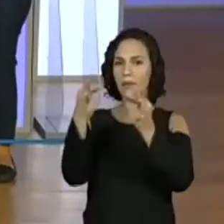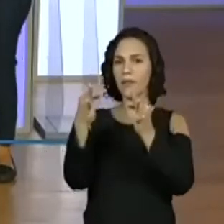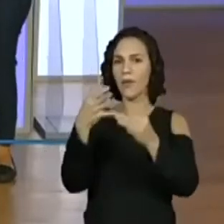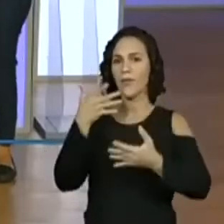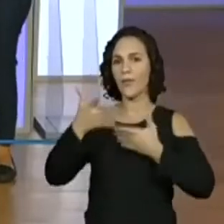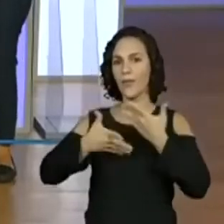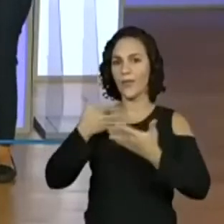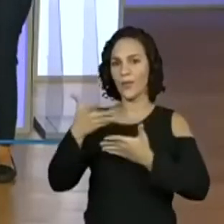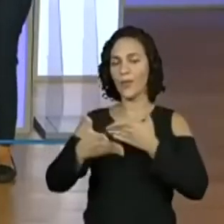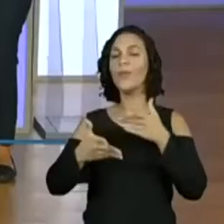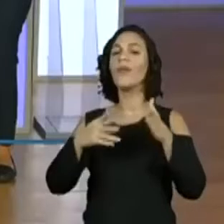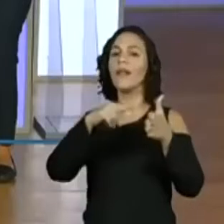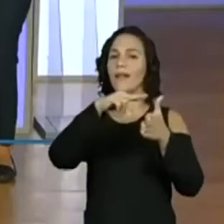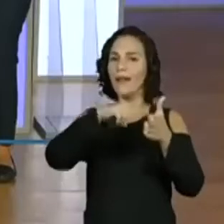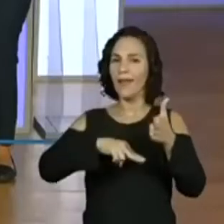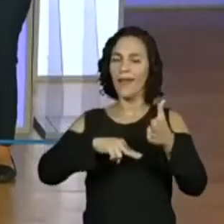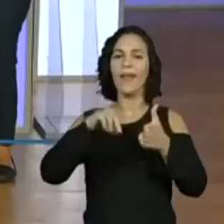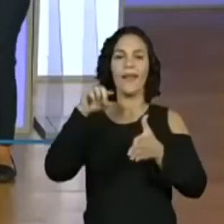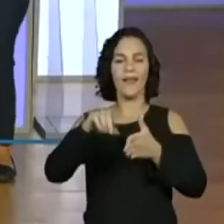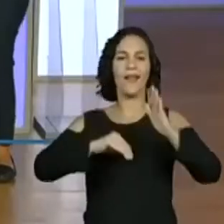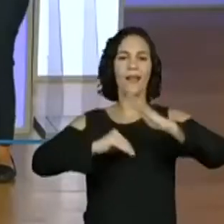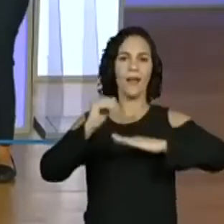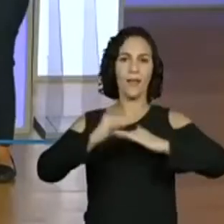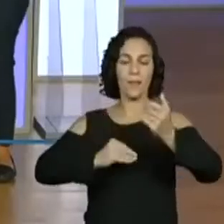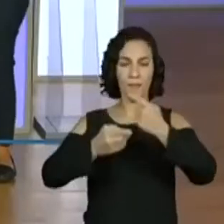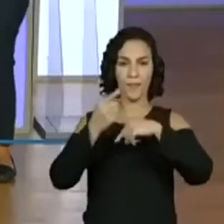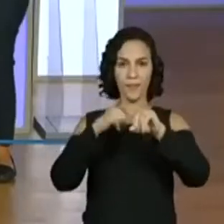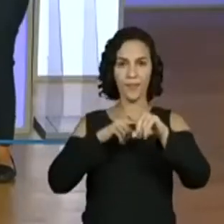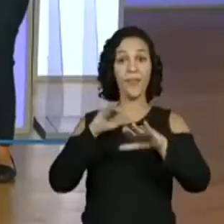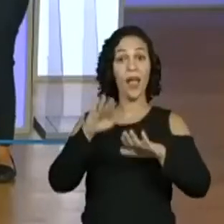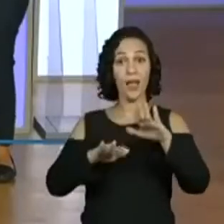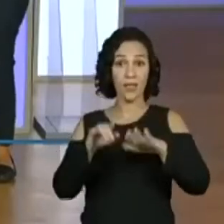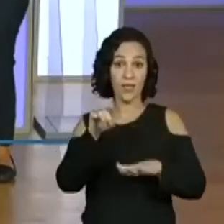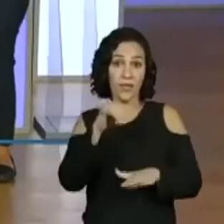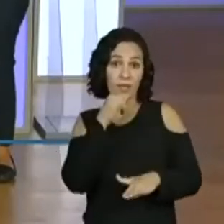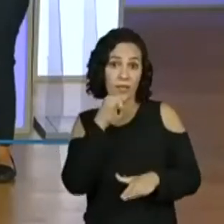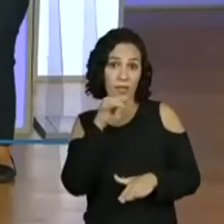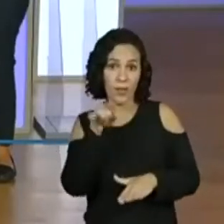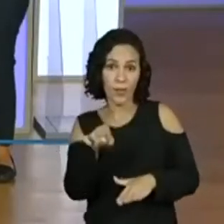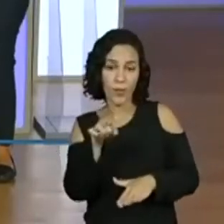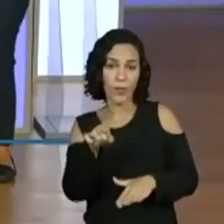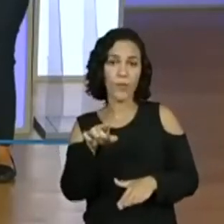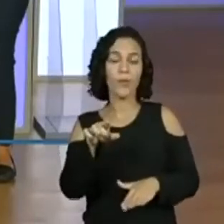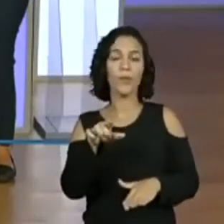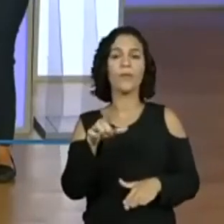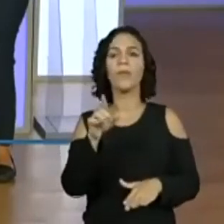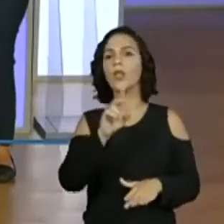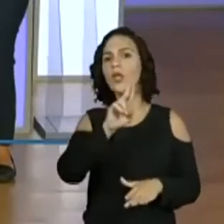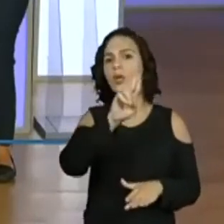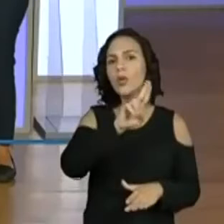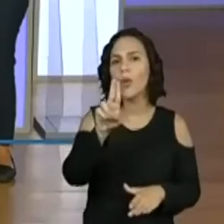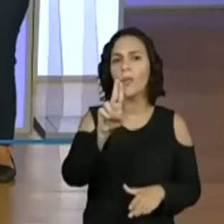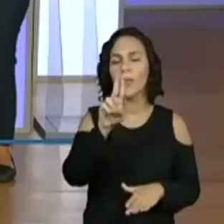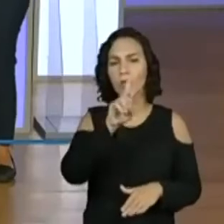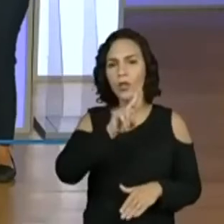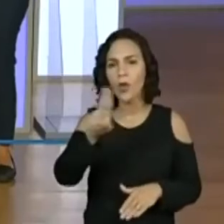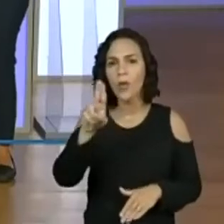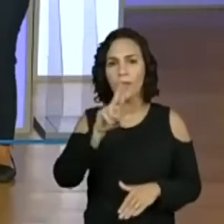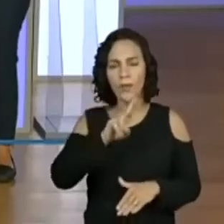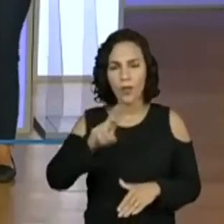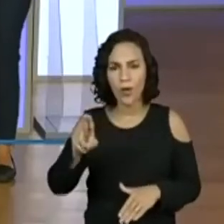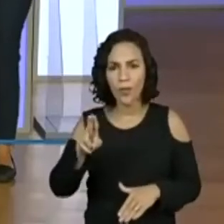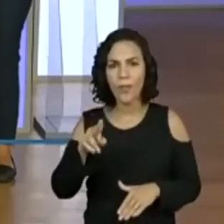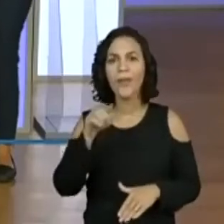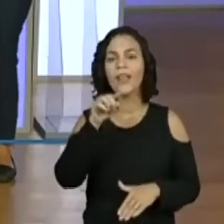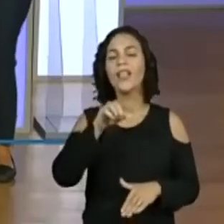até na leitura da habilidade, pois na habilidade, por exemplo, essa mesmo, traz o nome de vários gêneros textuais, que é